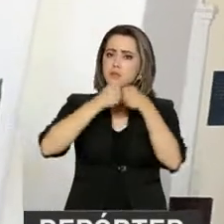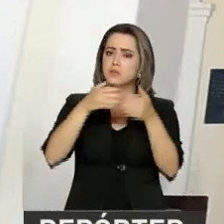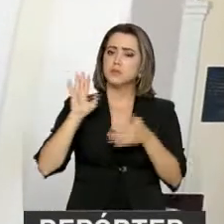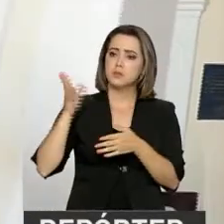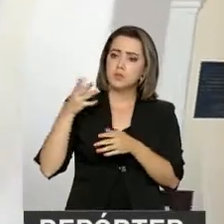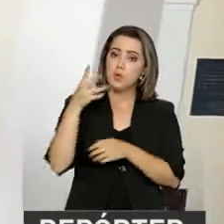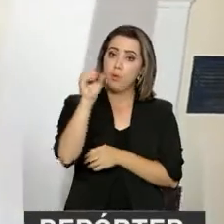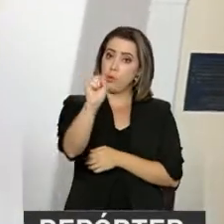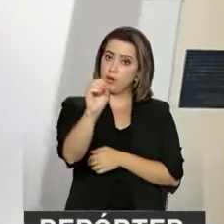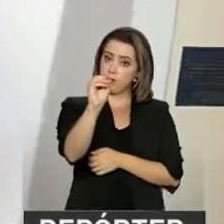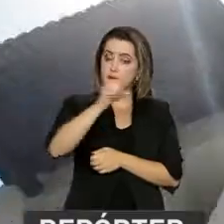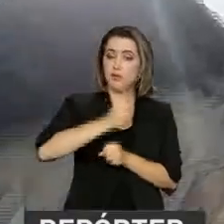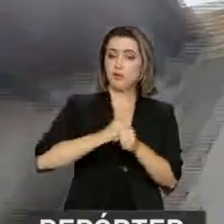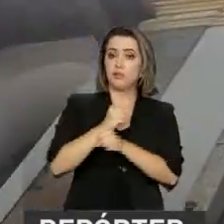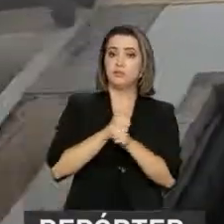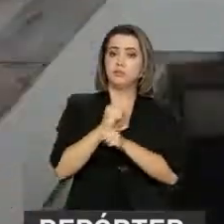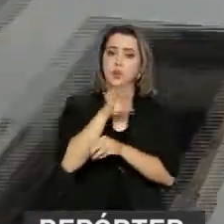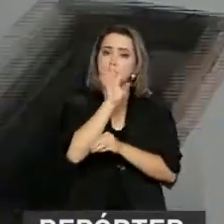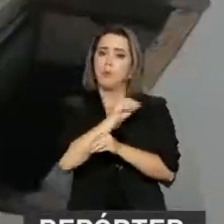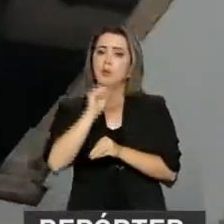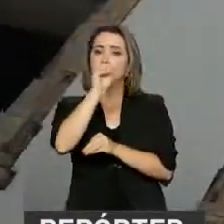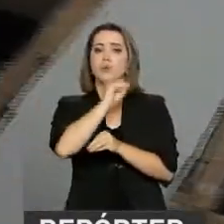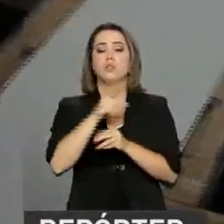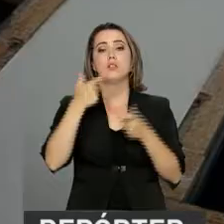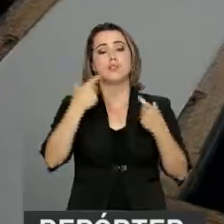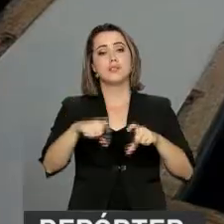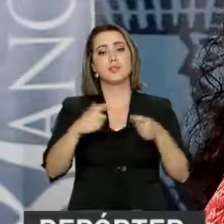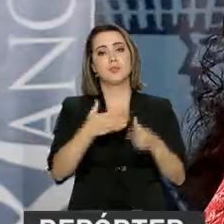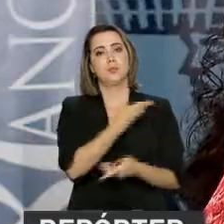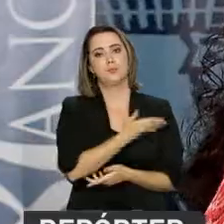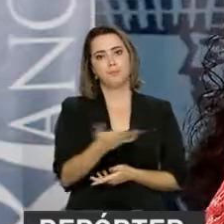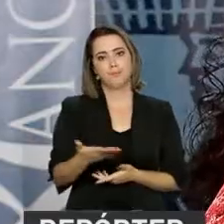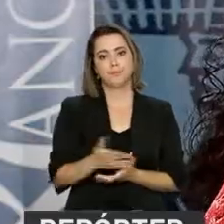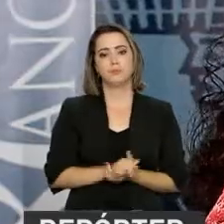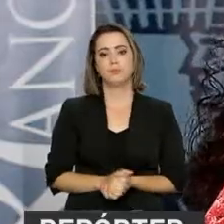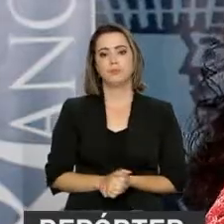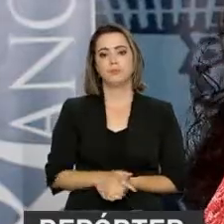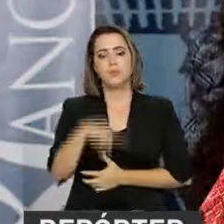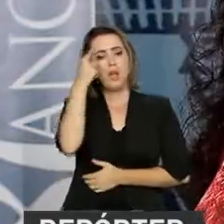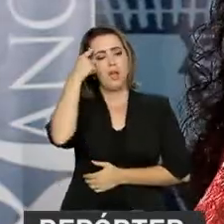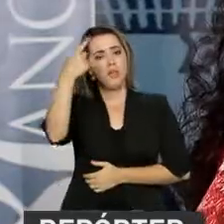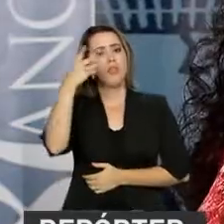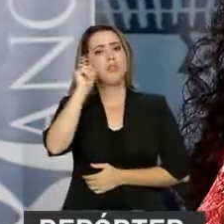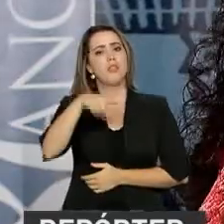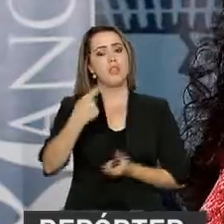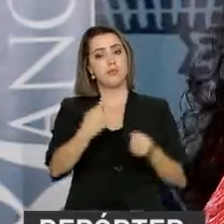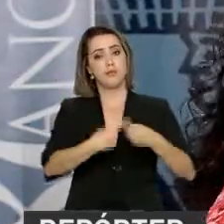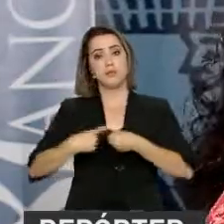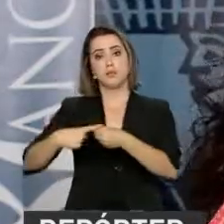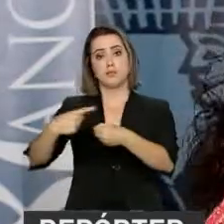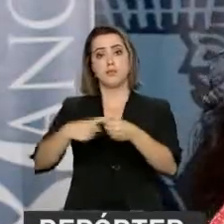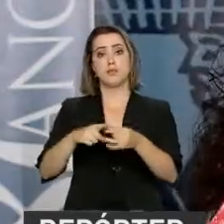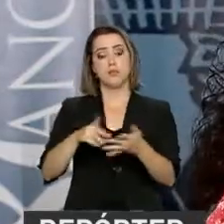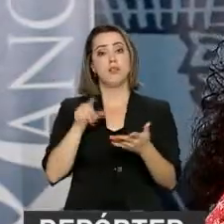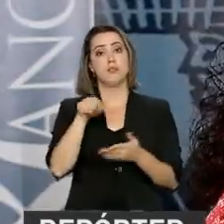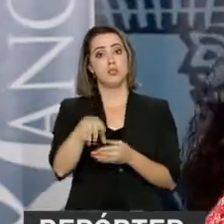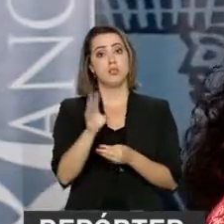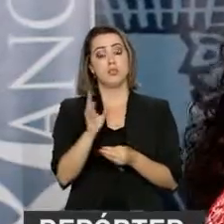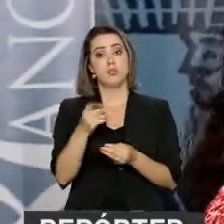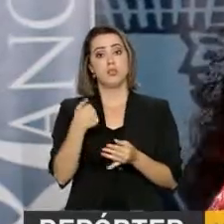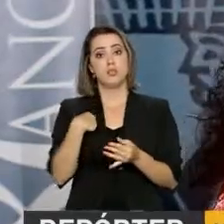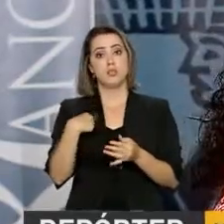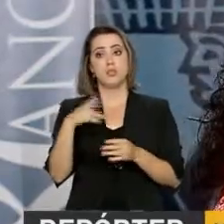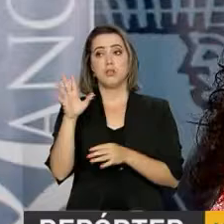últimos 80 anos na preservação desse patrimônio a ideia é que essas cidades sejam qualificadas